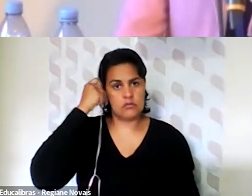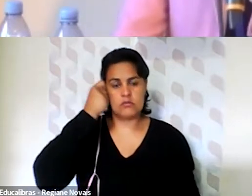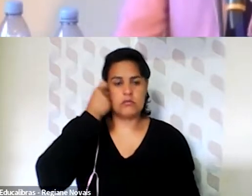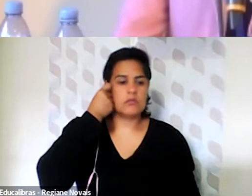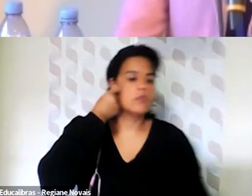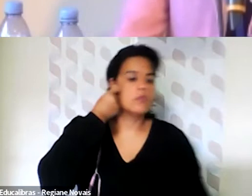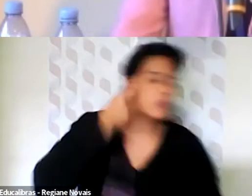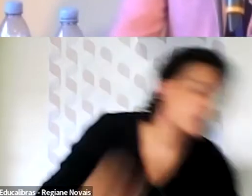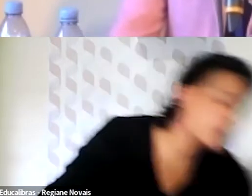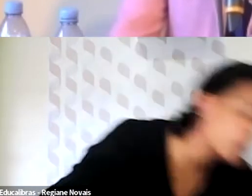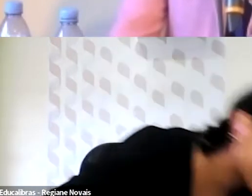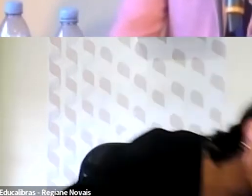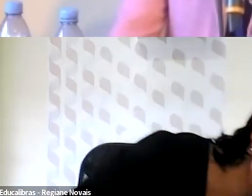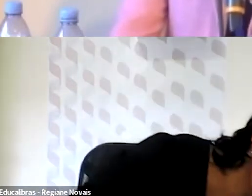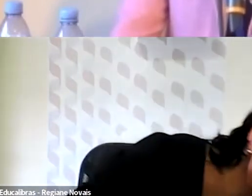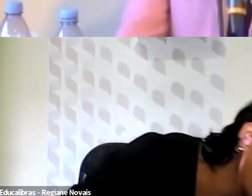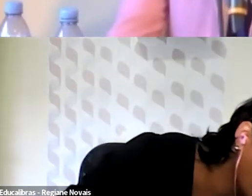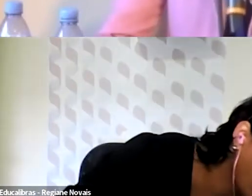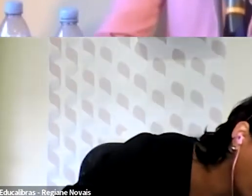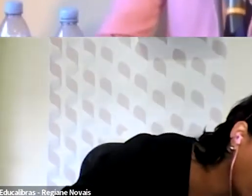outro lado, está